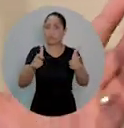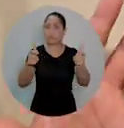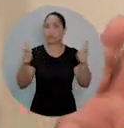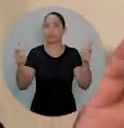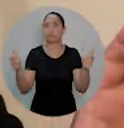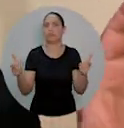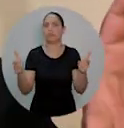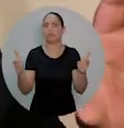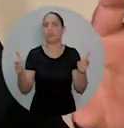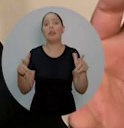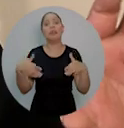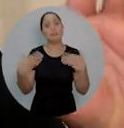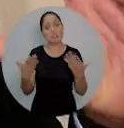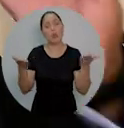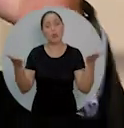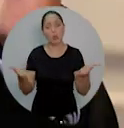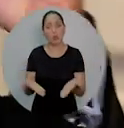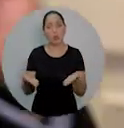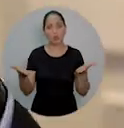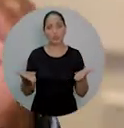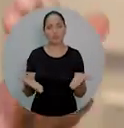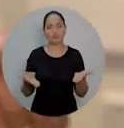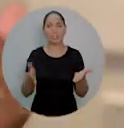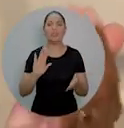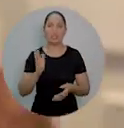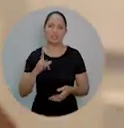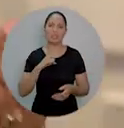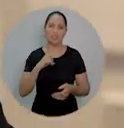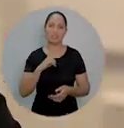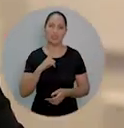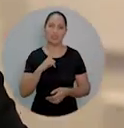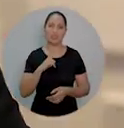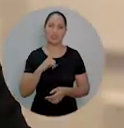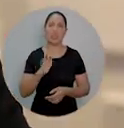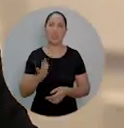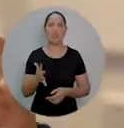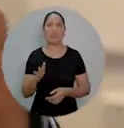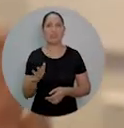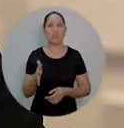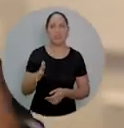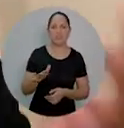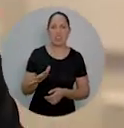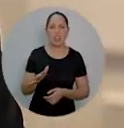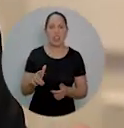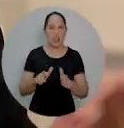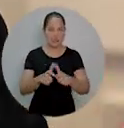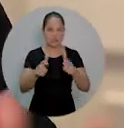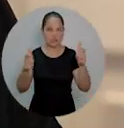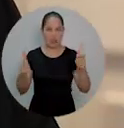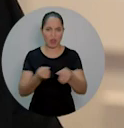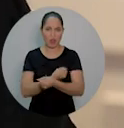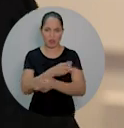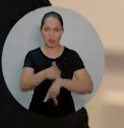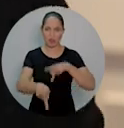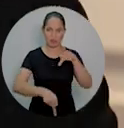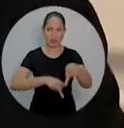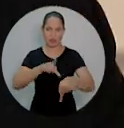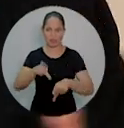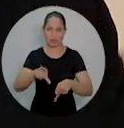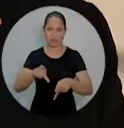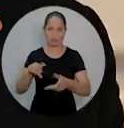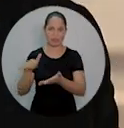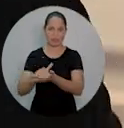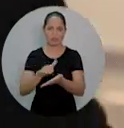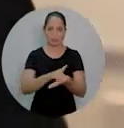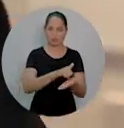cresceu. Então o que acontece? Hoje eu tenho, isso aí hoje já você não tem como tirar mais da população o transporte por aplicativo,